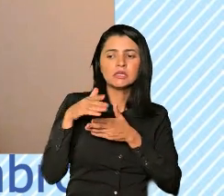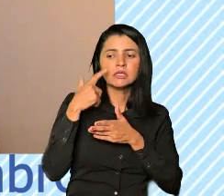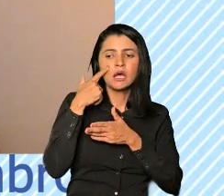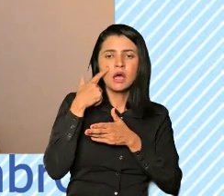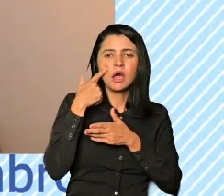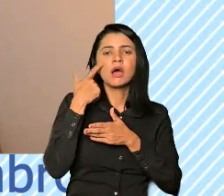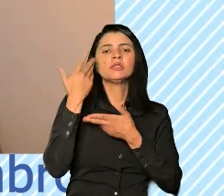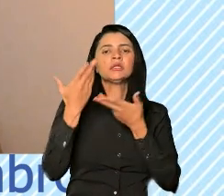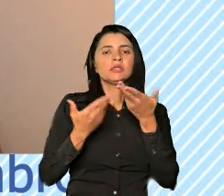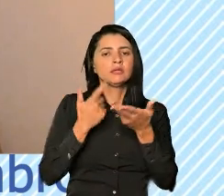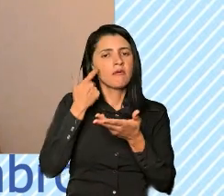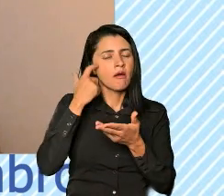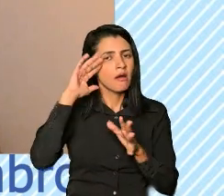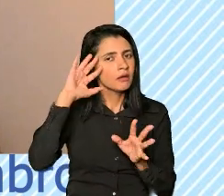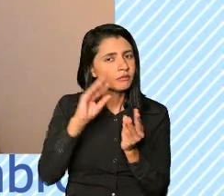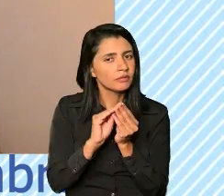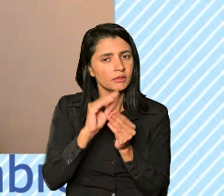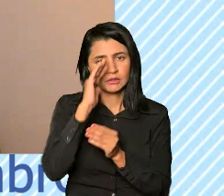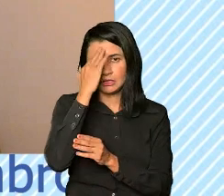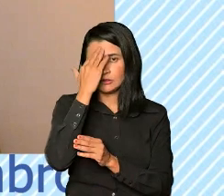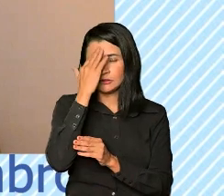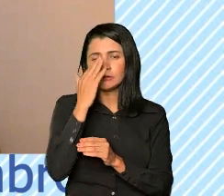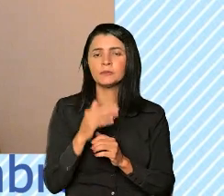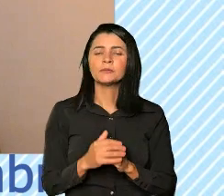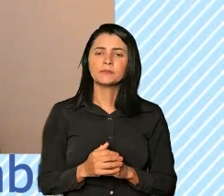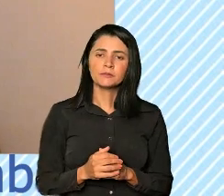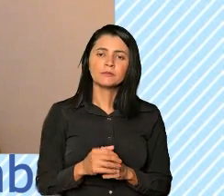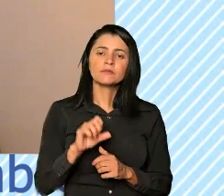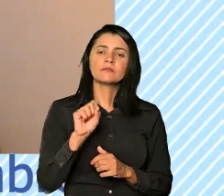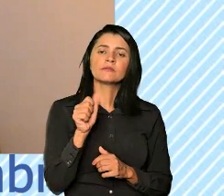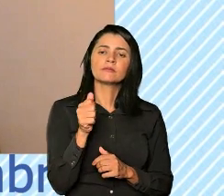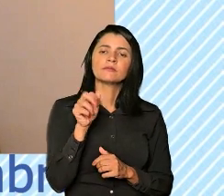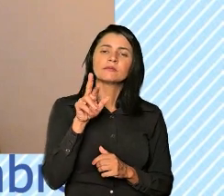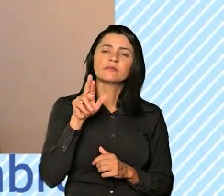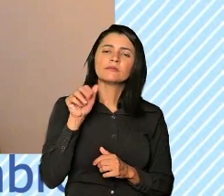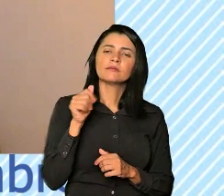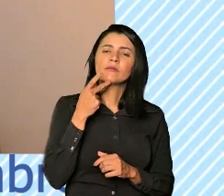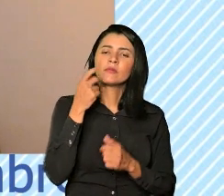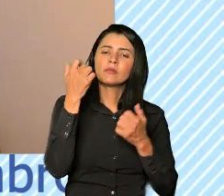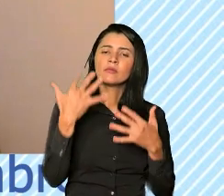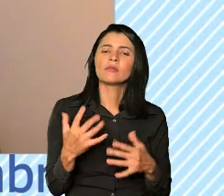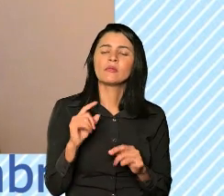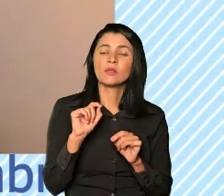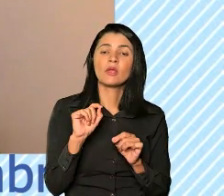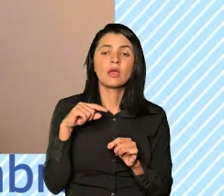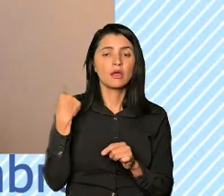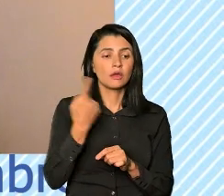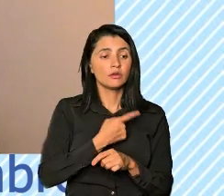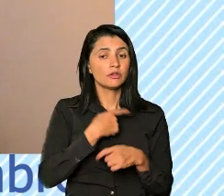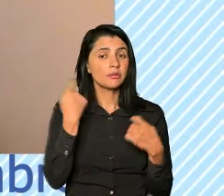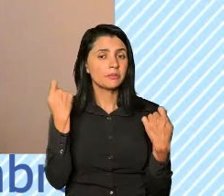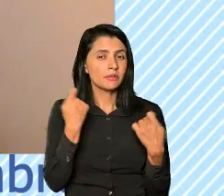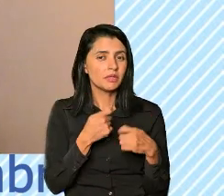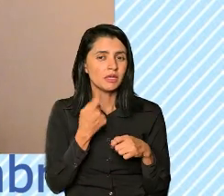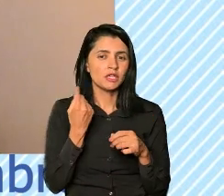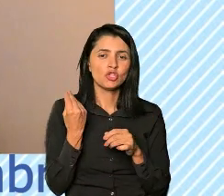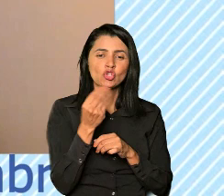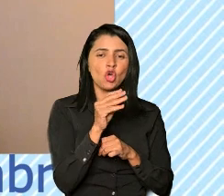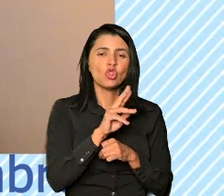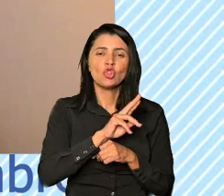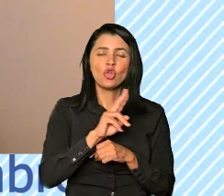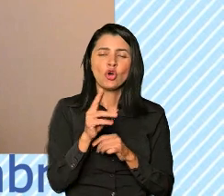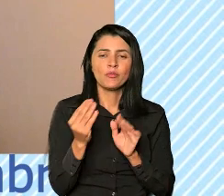ser servida, né? E a Sarah, ela fala simplesmente que a gente precisa não simplesmente colocar um